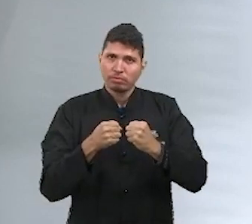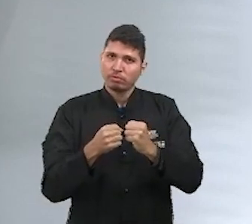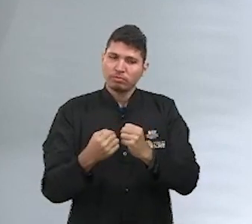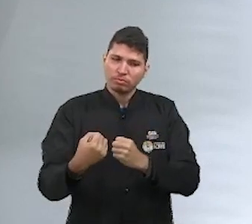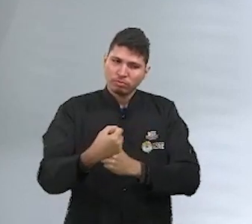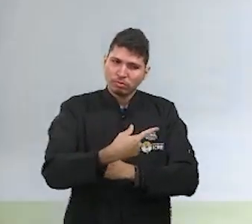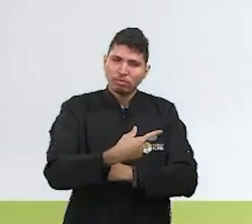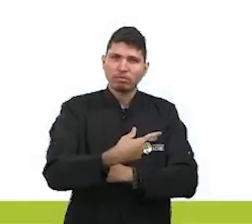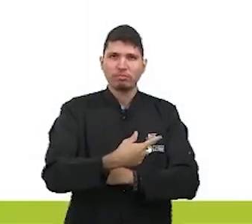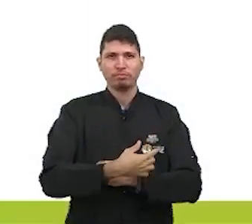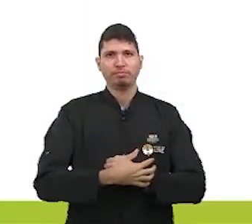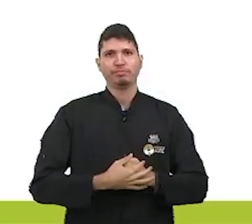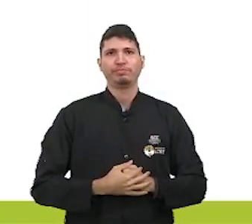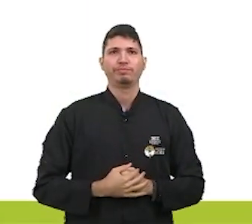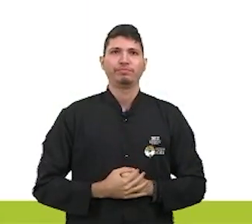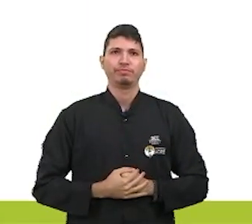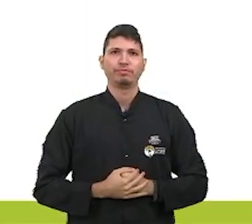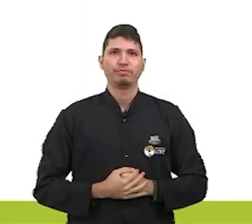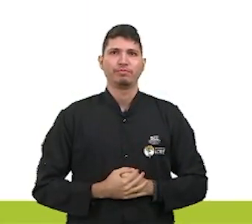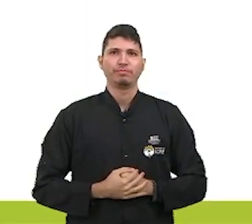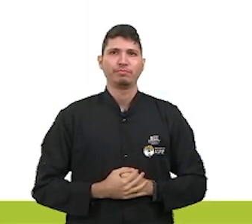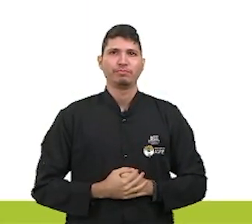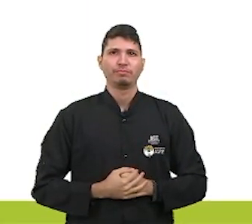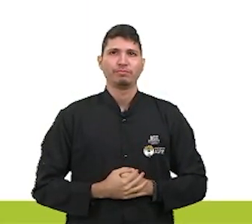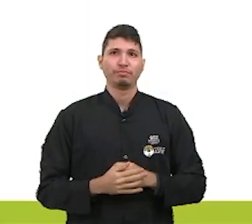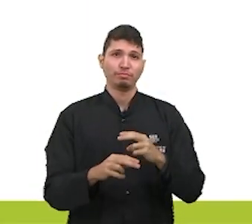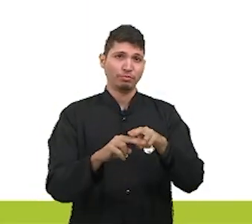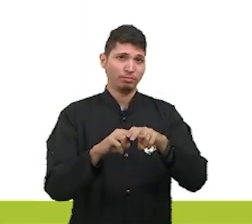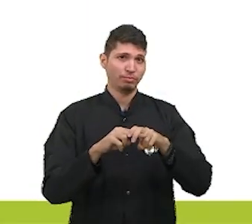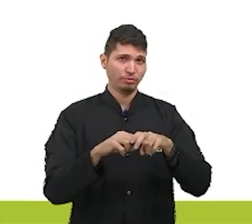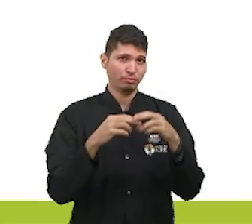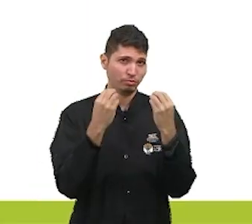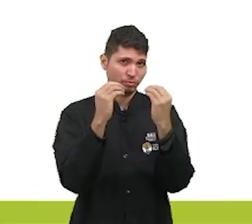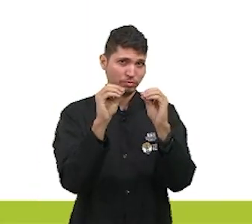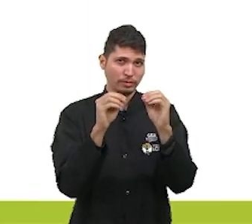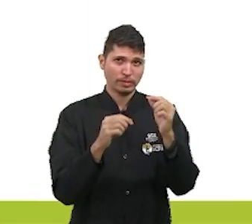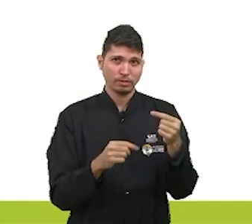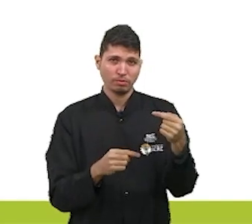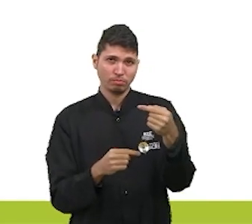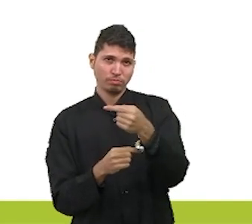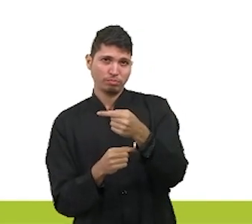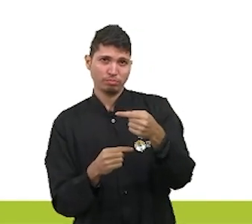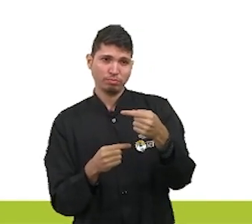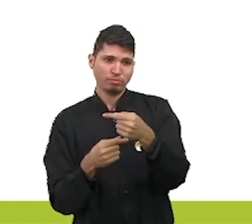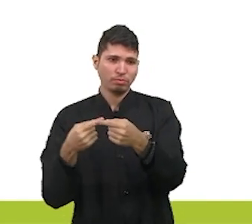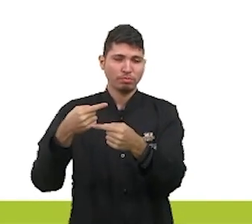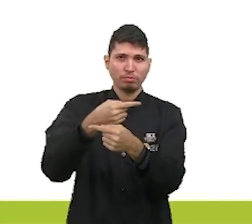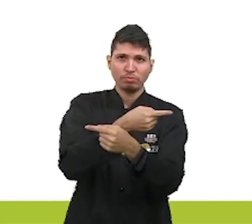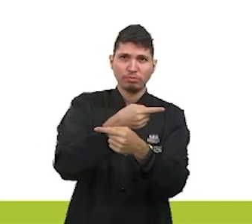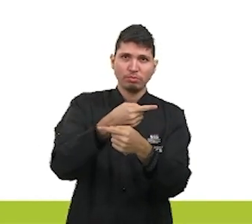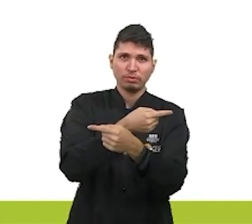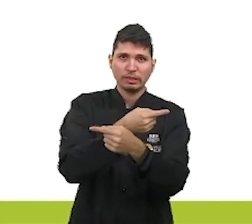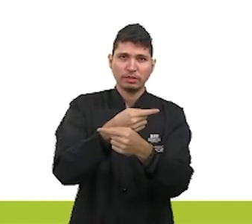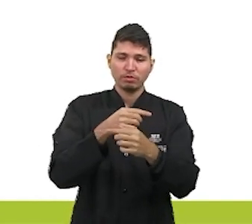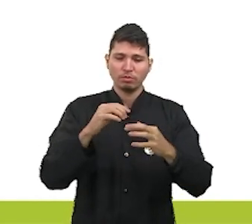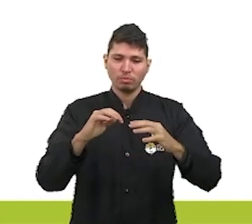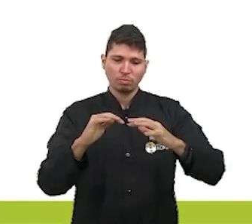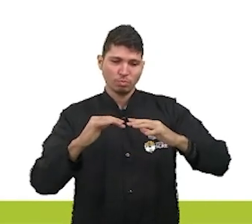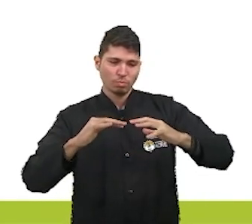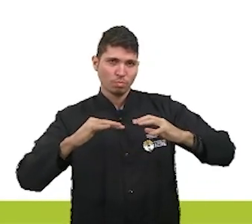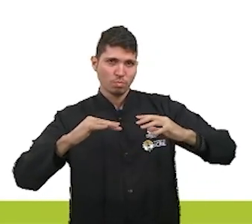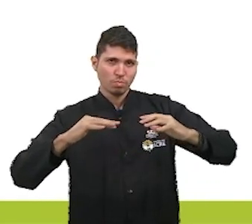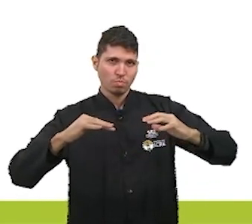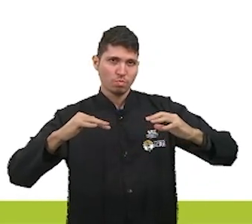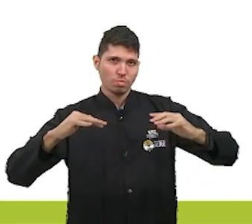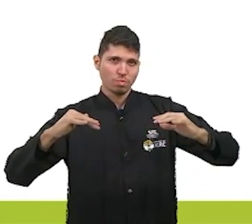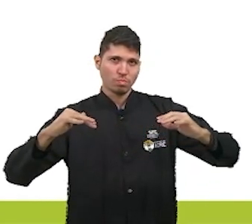que o hidrogênio. Por isso, coloquei aqui uma seta dizendo que a seta, né, ela vai puxar com maior intensidade para